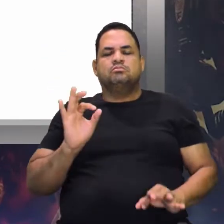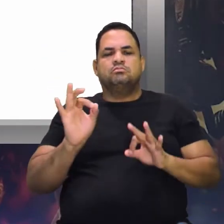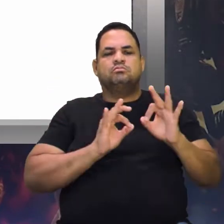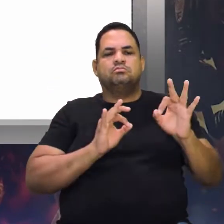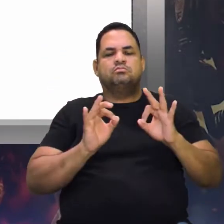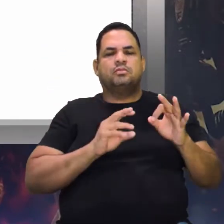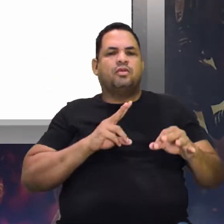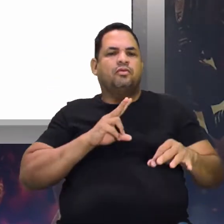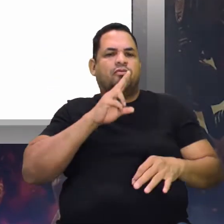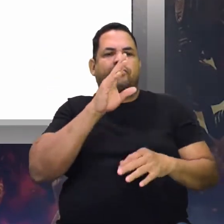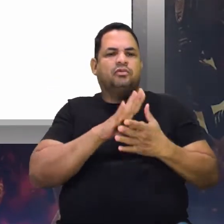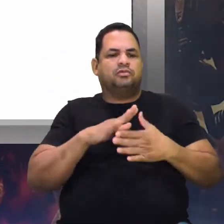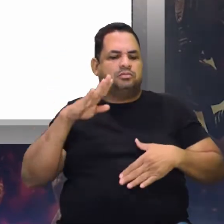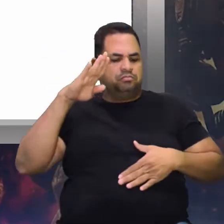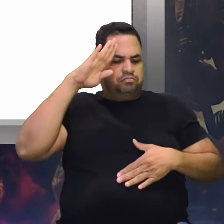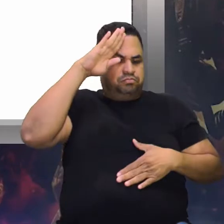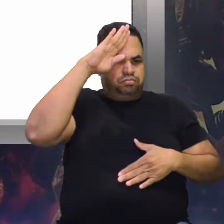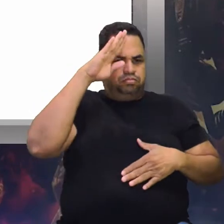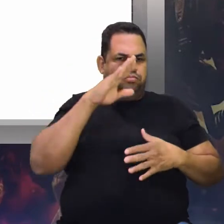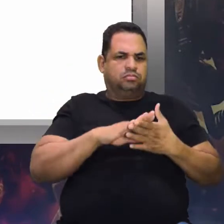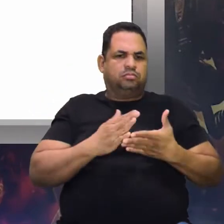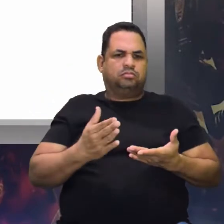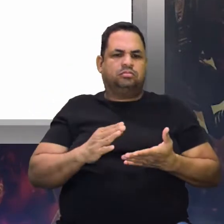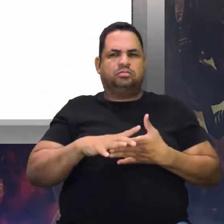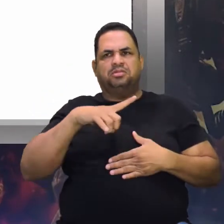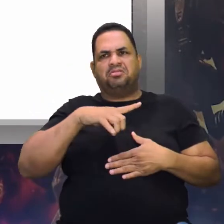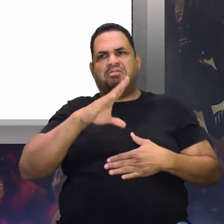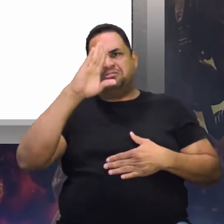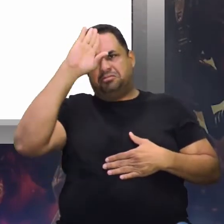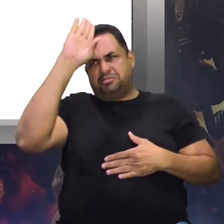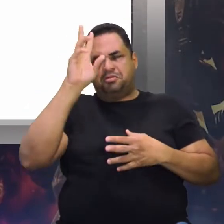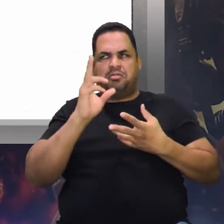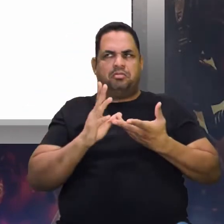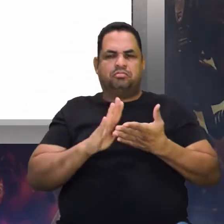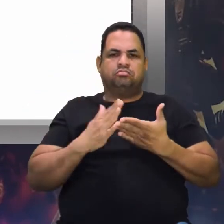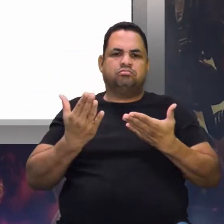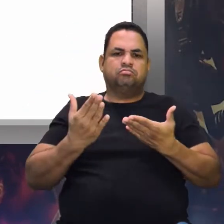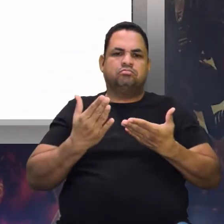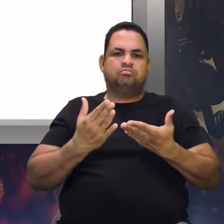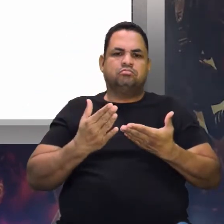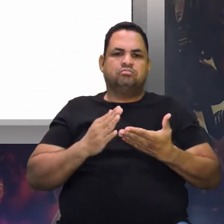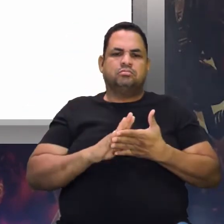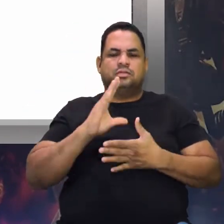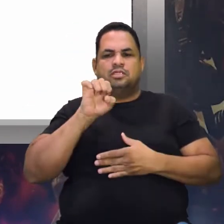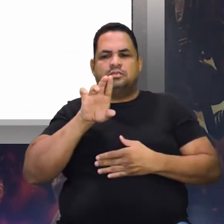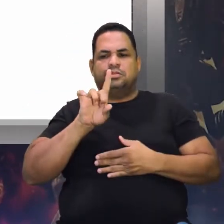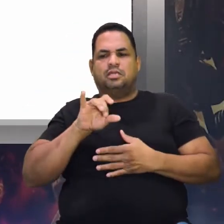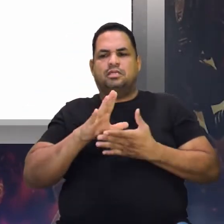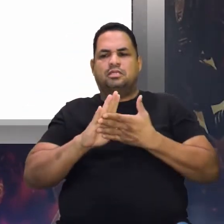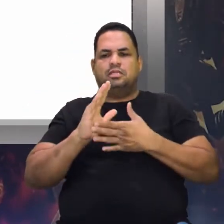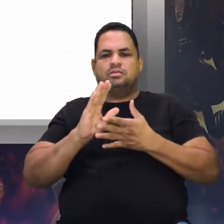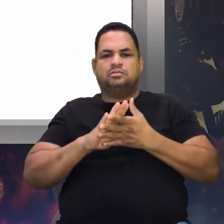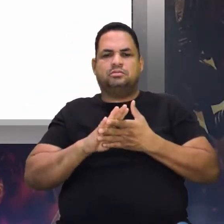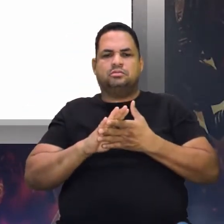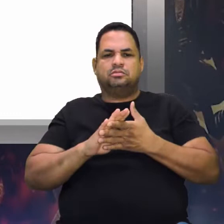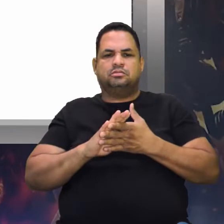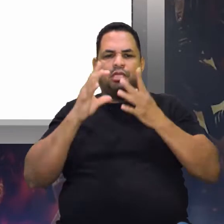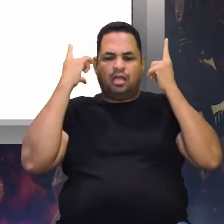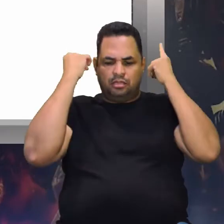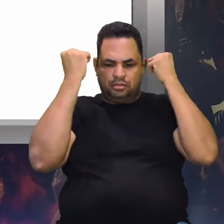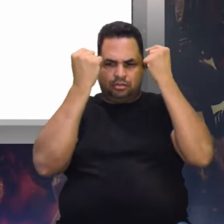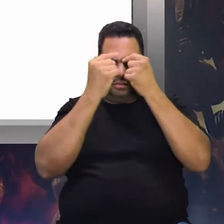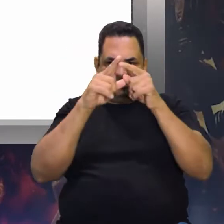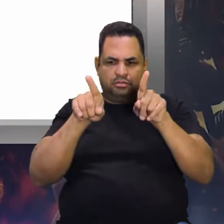fortes exércitos, como foi o exército romano por muitos anos, como foi Esparta, Atenas, que formavam exércitos,